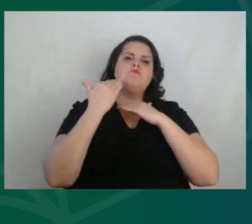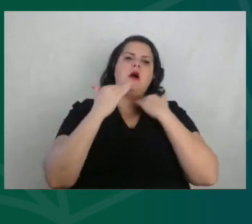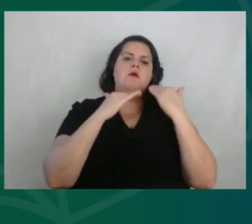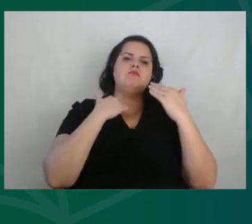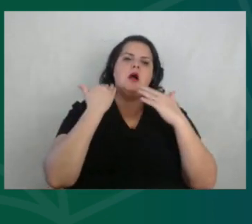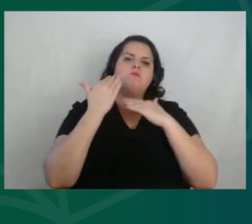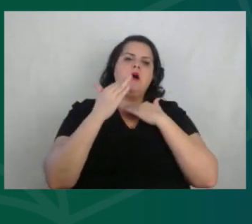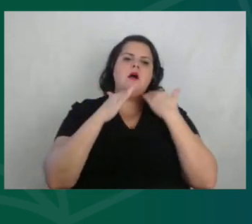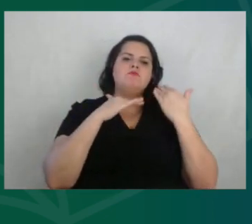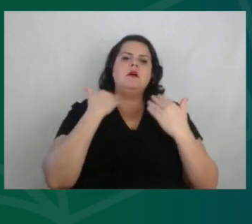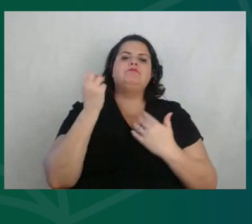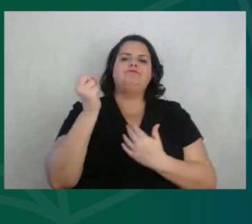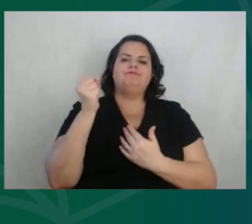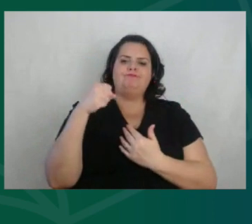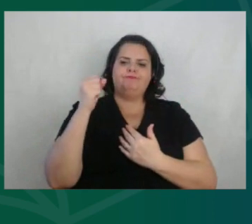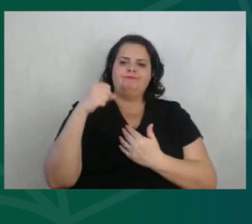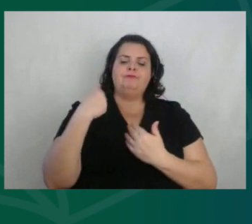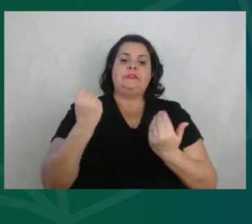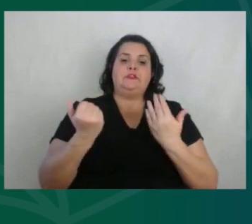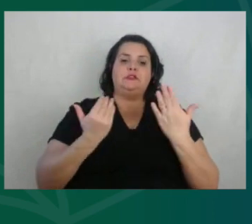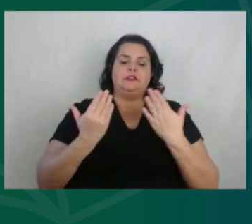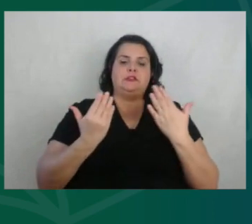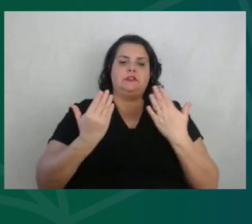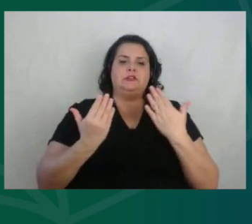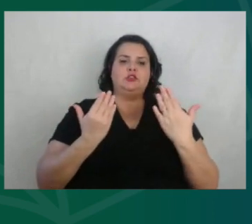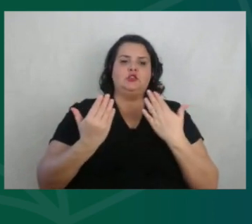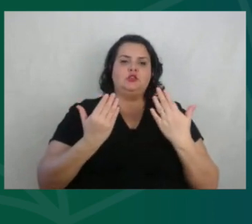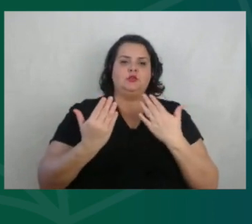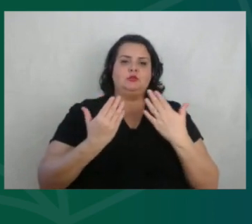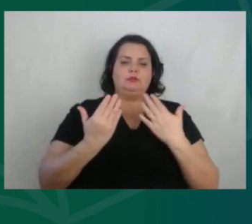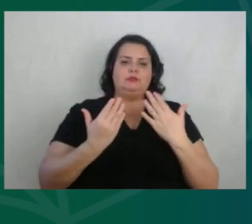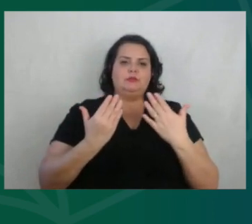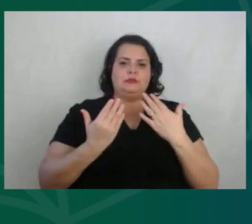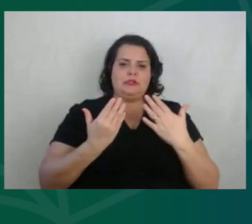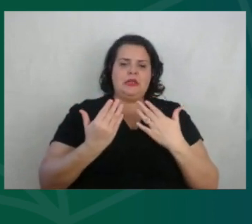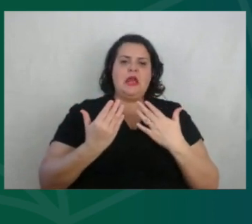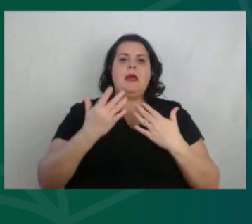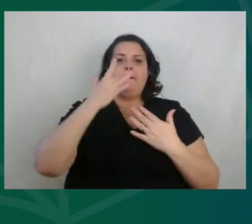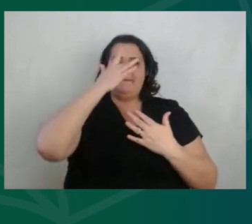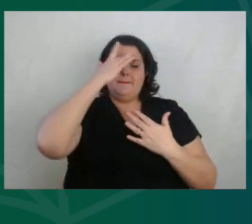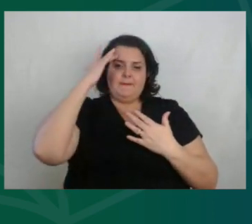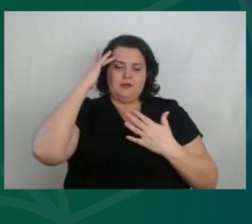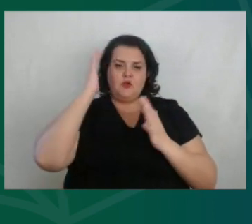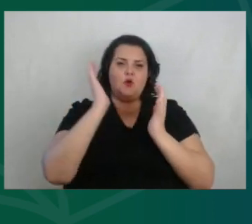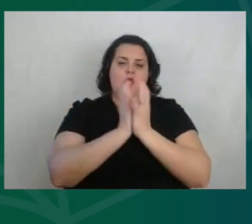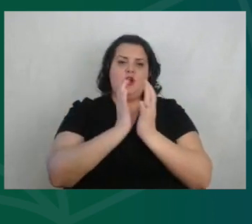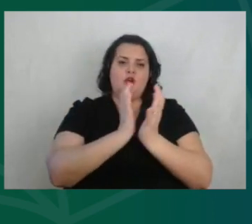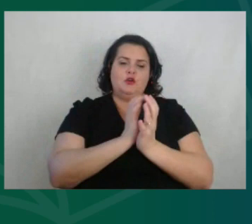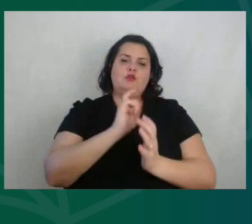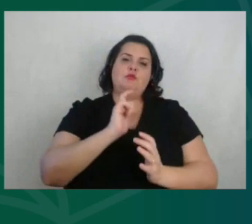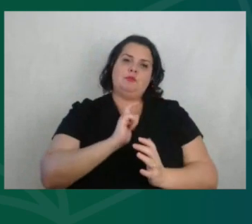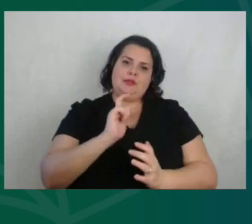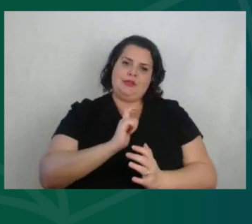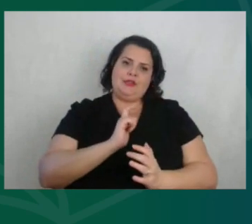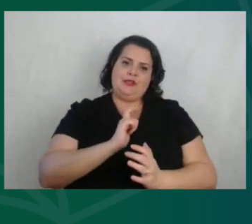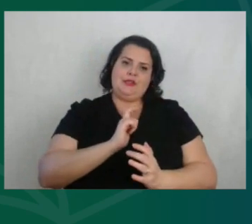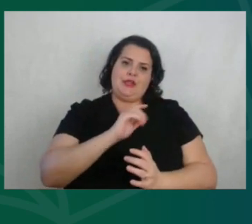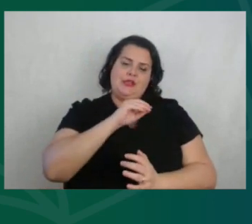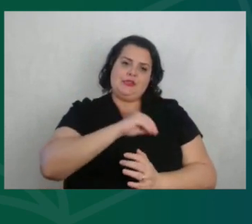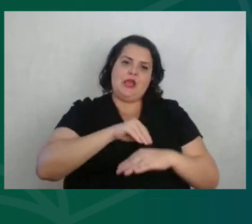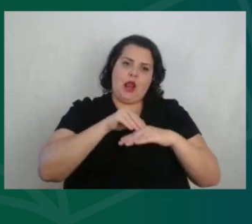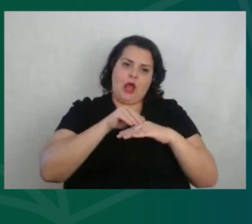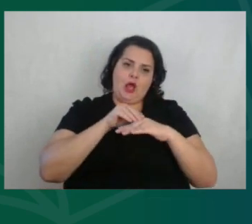que quando comparado aos locais com menos de 5% da população que sobrevive